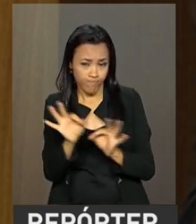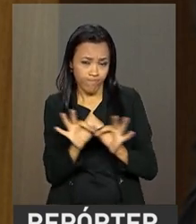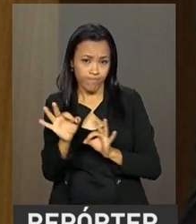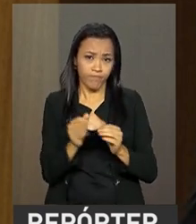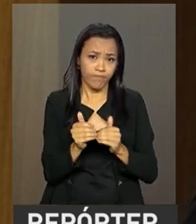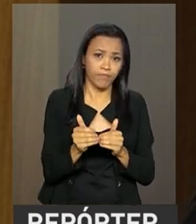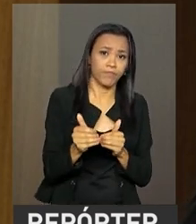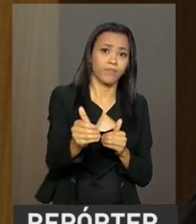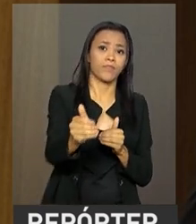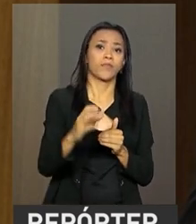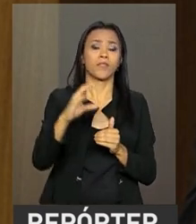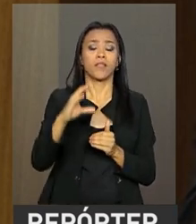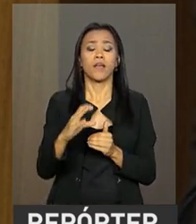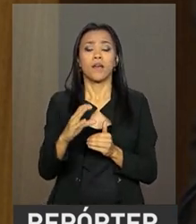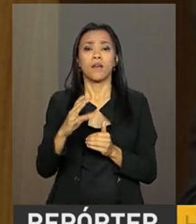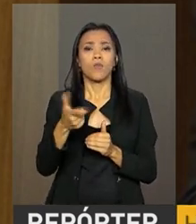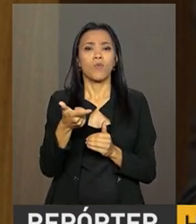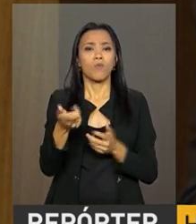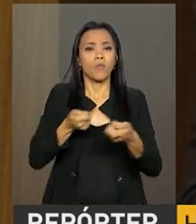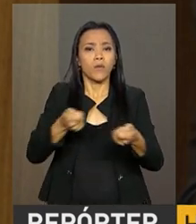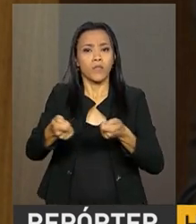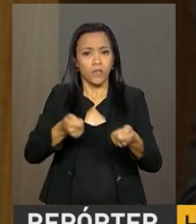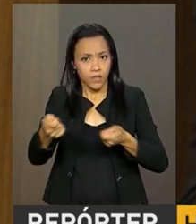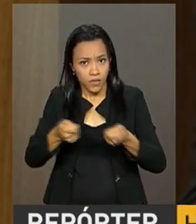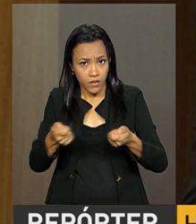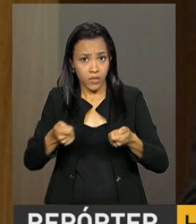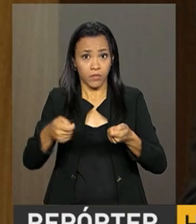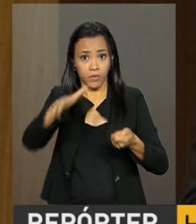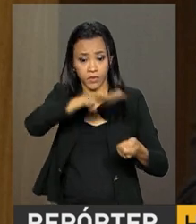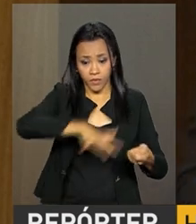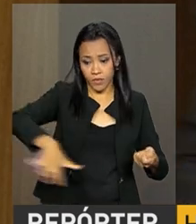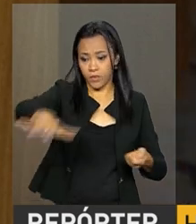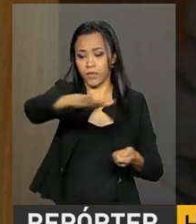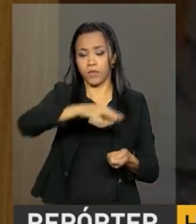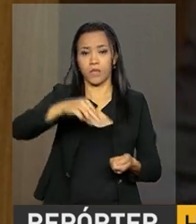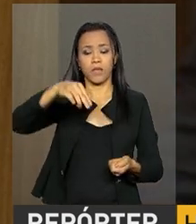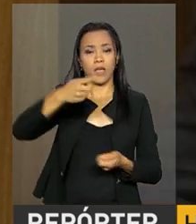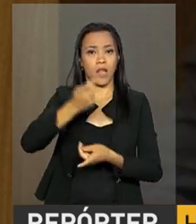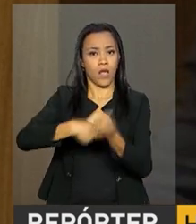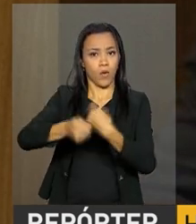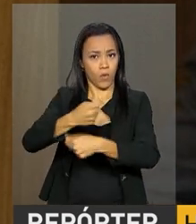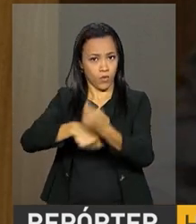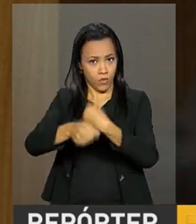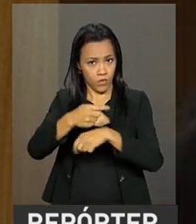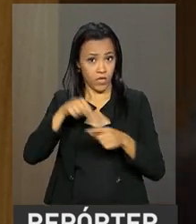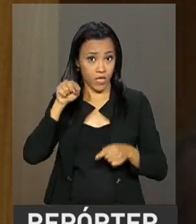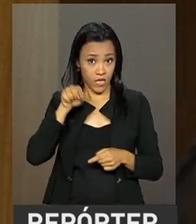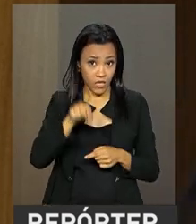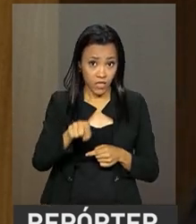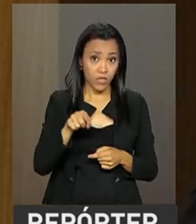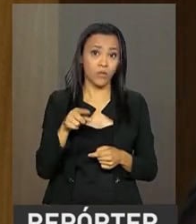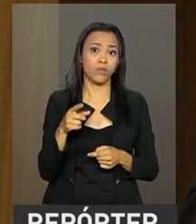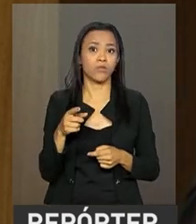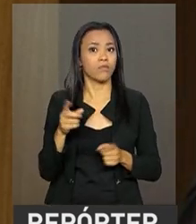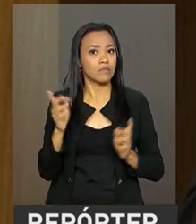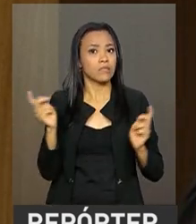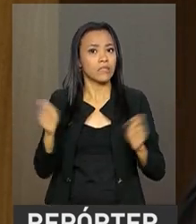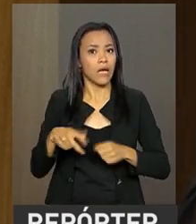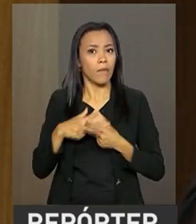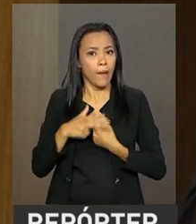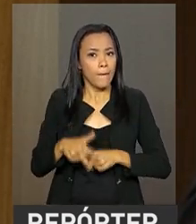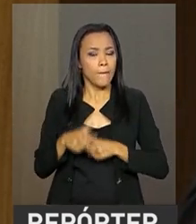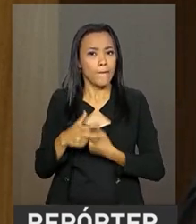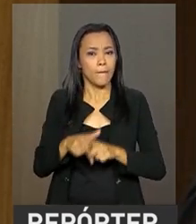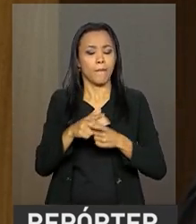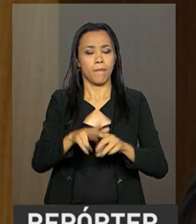juntamente com uma maior estabilidade no ambiente macroeconômico isso tudo promove um aperfeiçoamento da